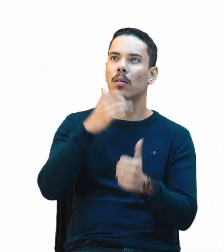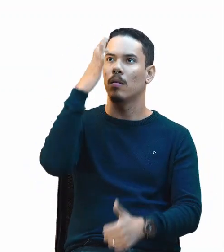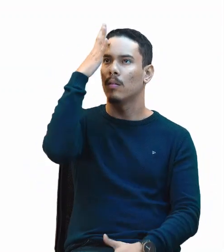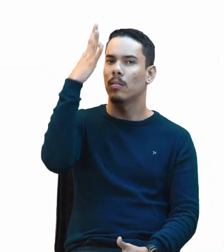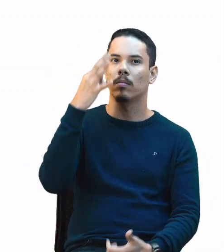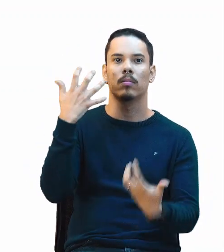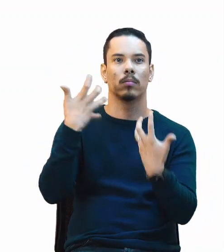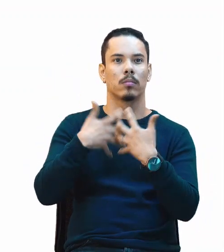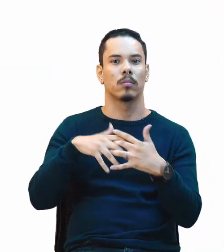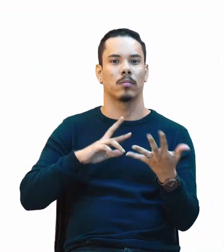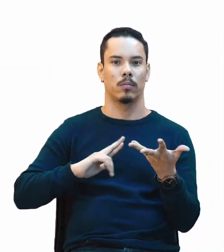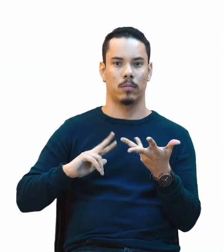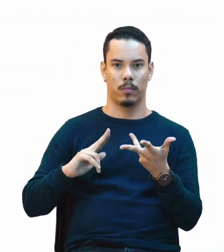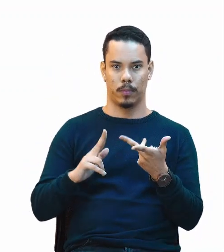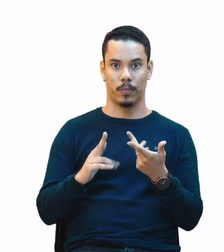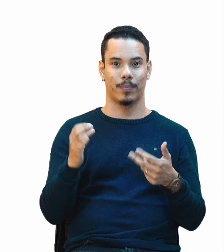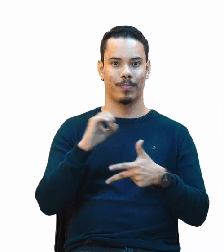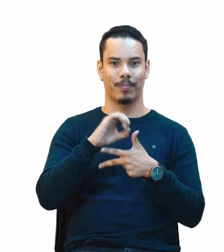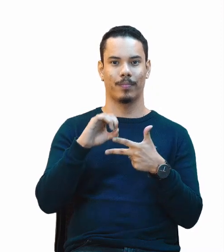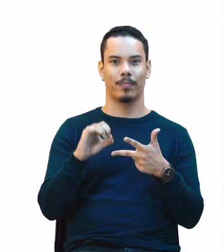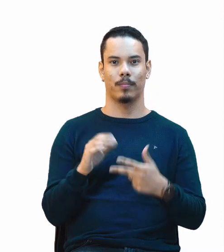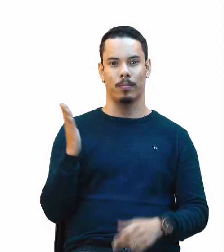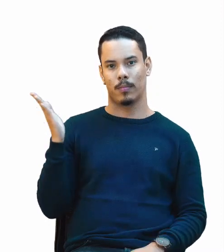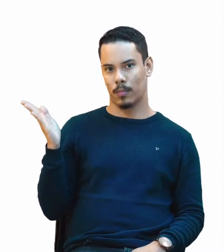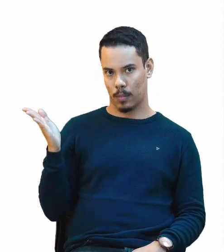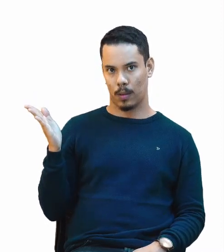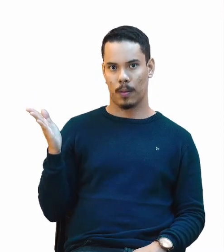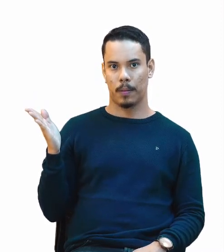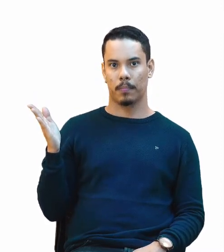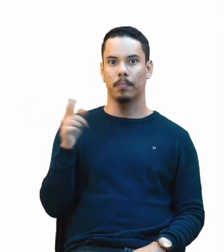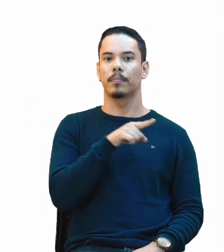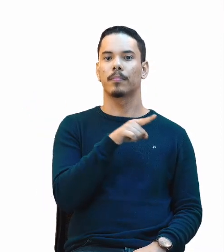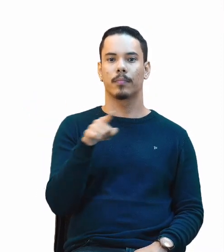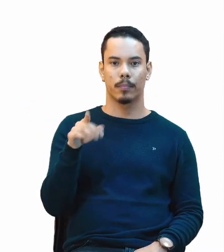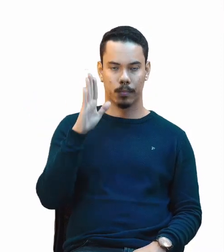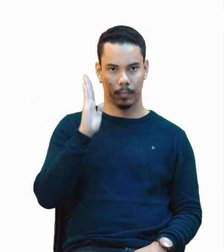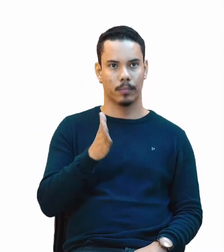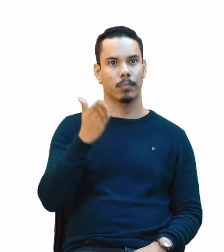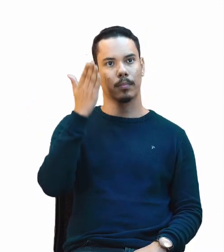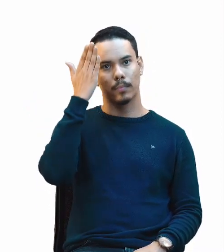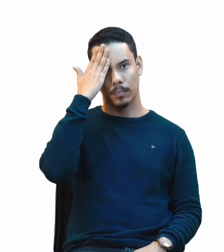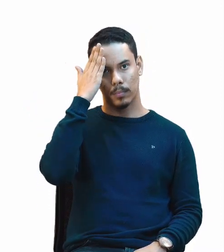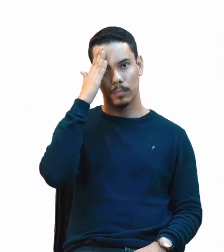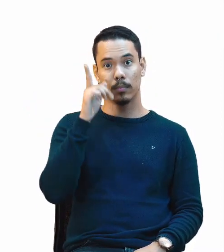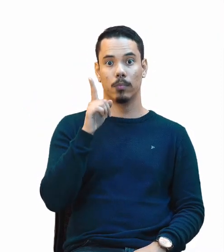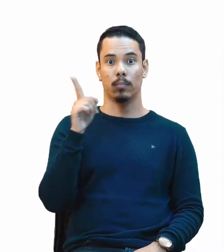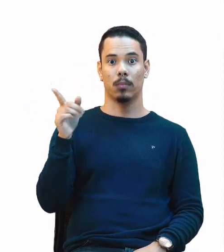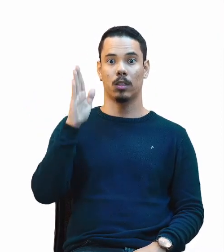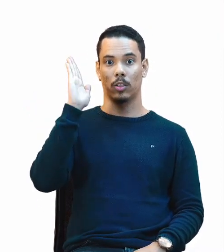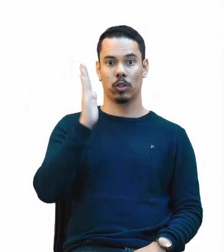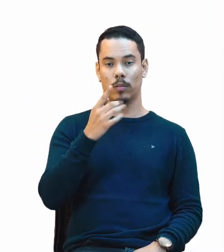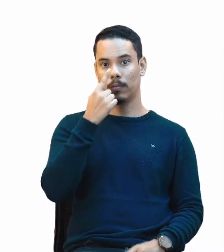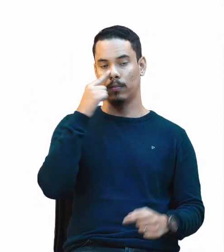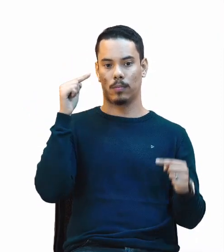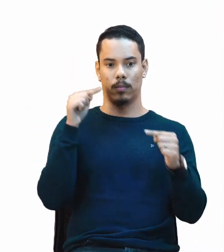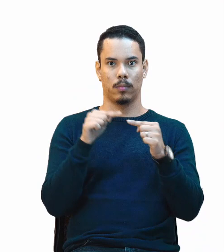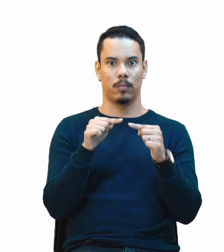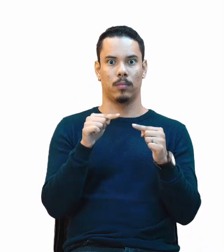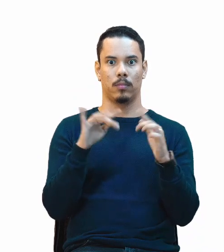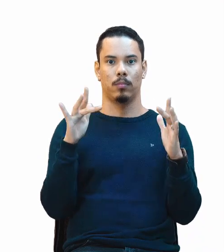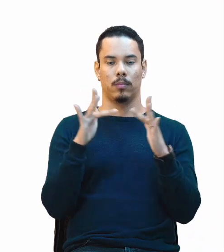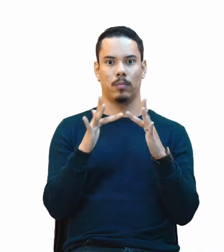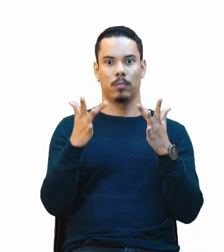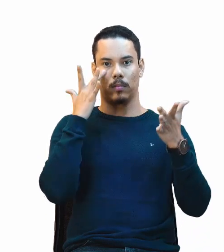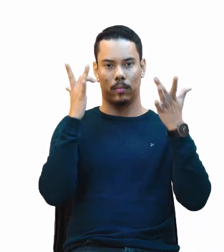Questão se liga no Enem, você já sabe, tá? Essa questão aqui já familiarizar-se com o Enem, para vocês